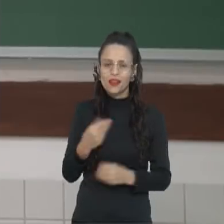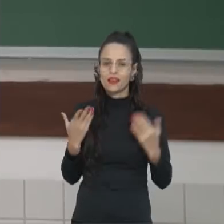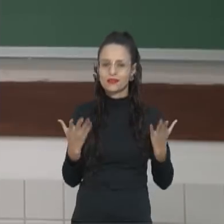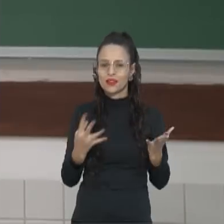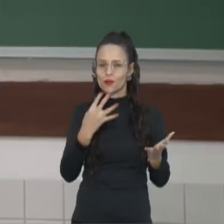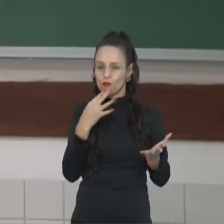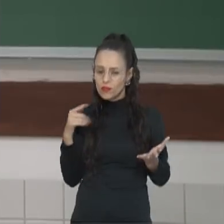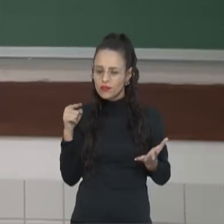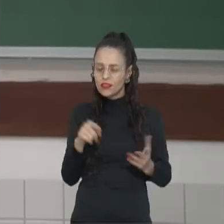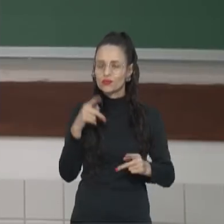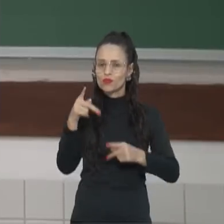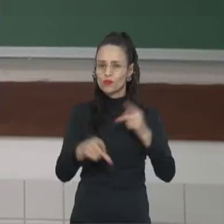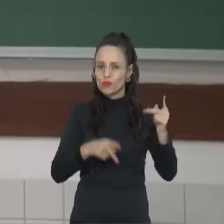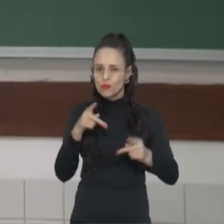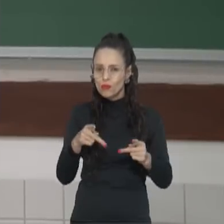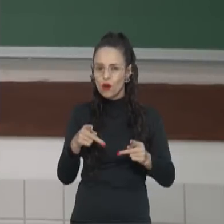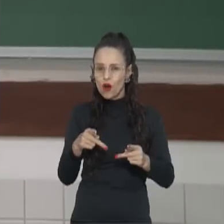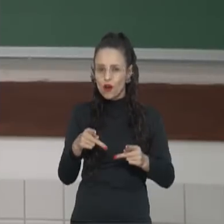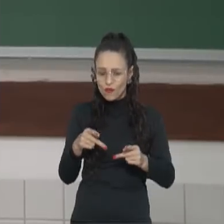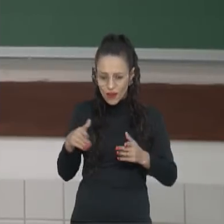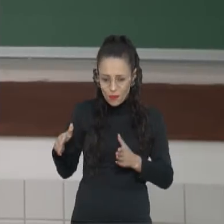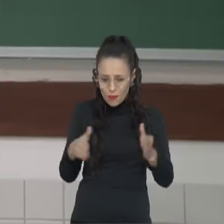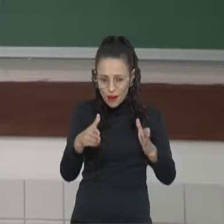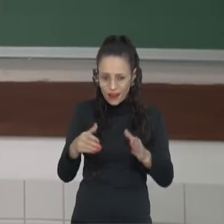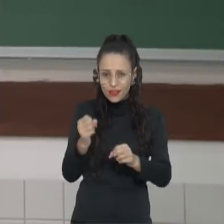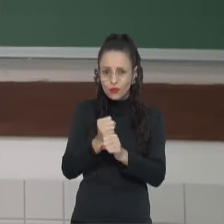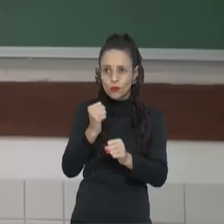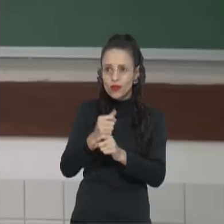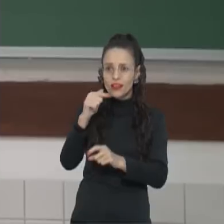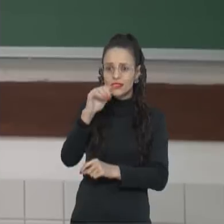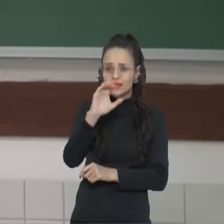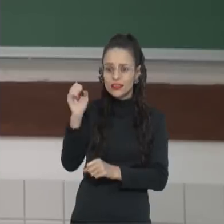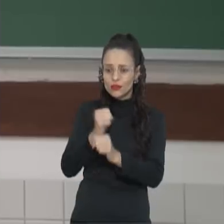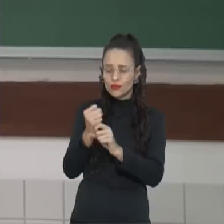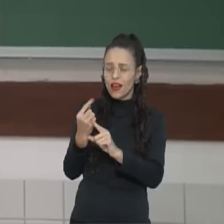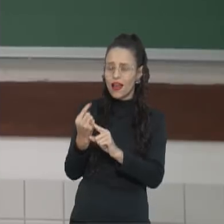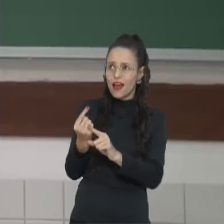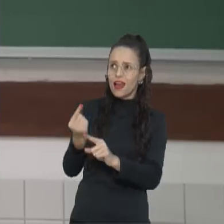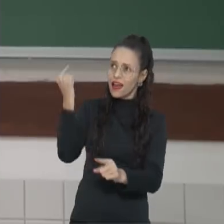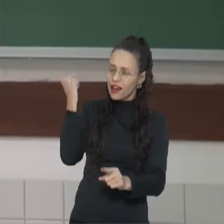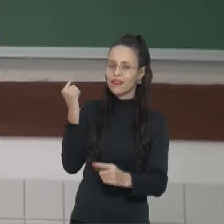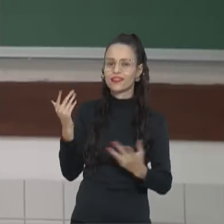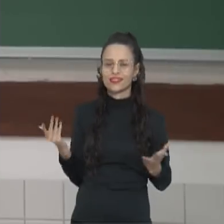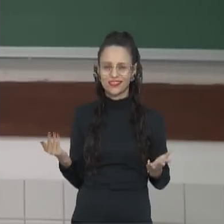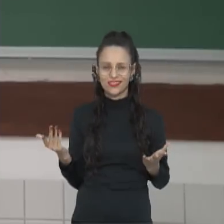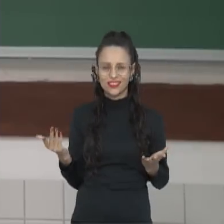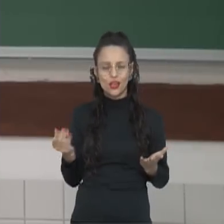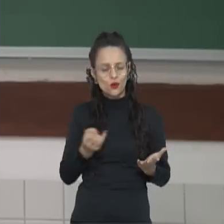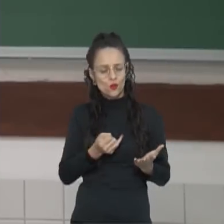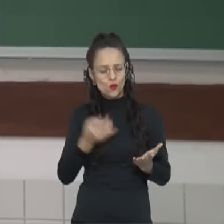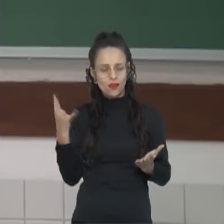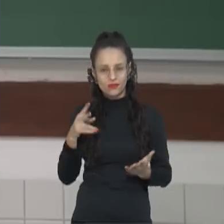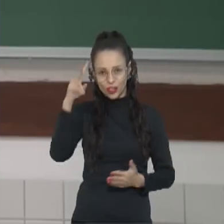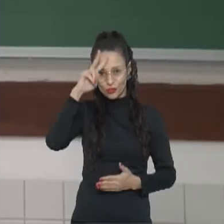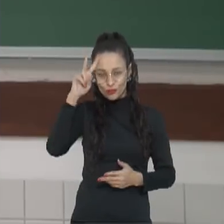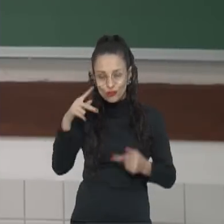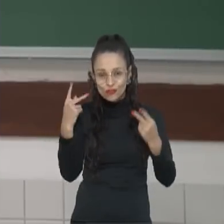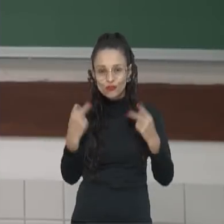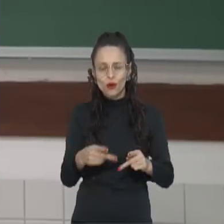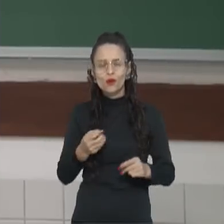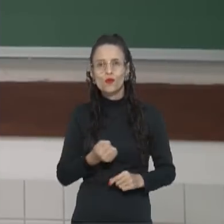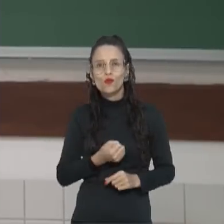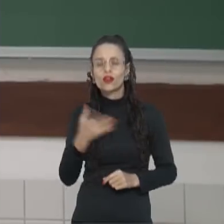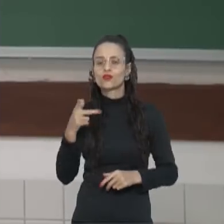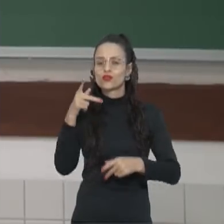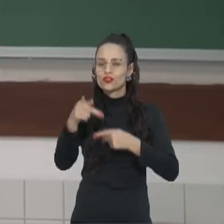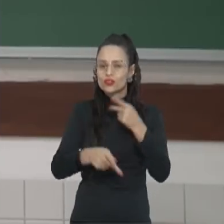conhecer civilizações e uma estrada construída 700 anos atrás? 600 anos atrás? Quanta história, quantos